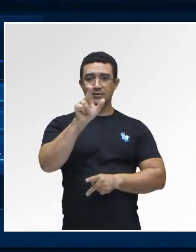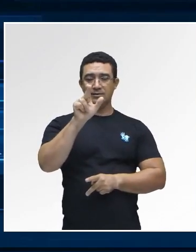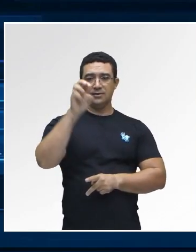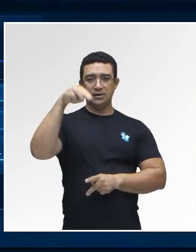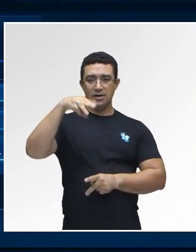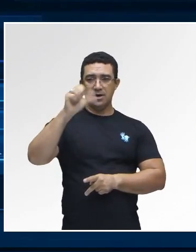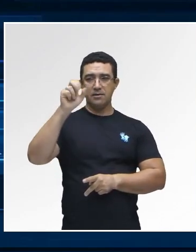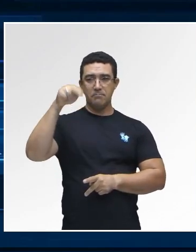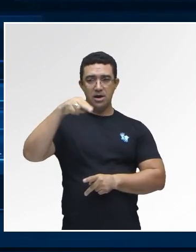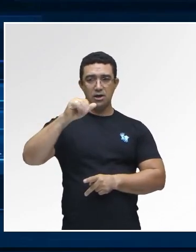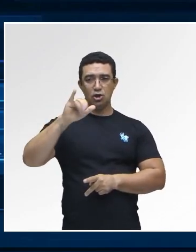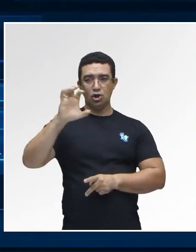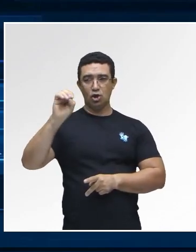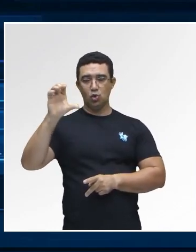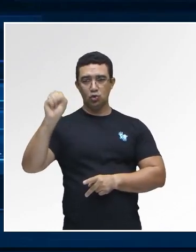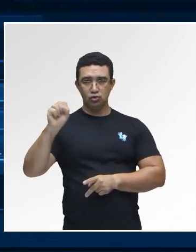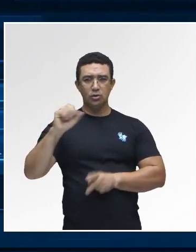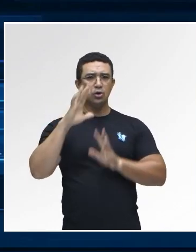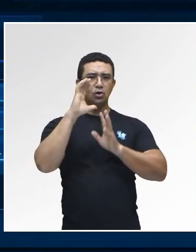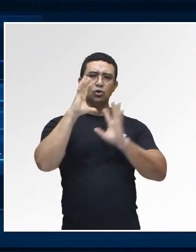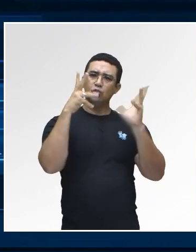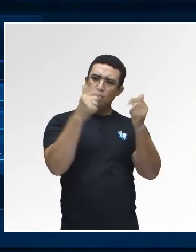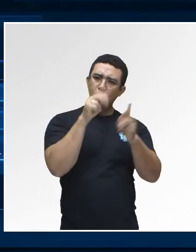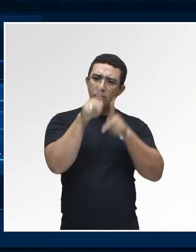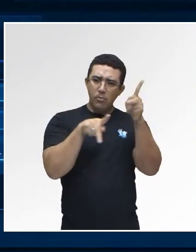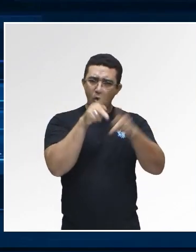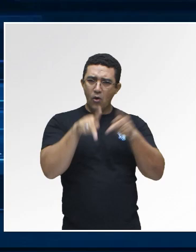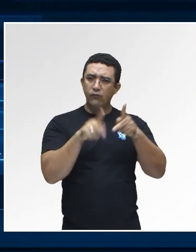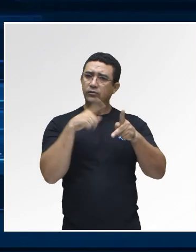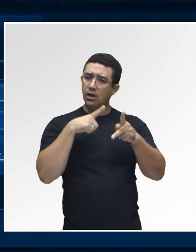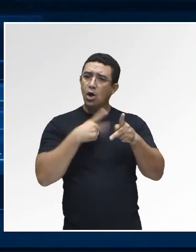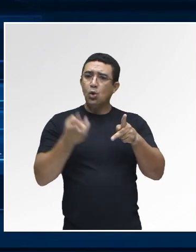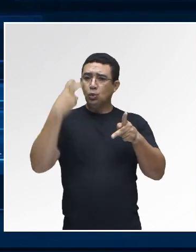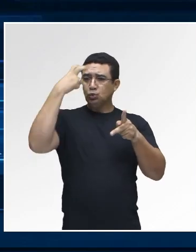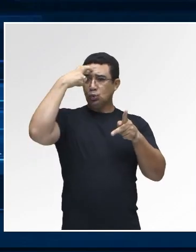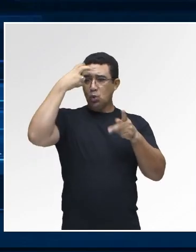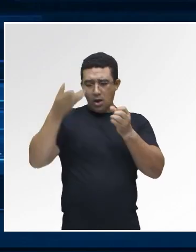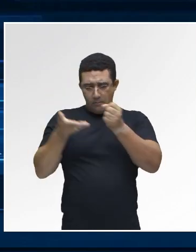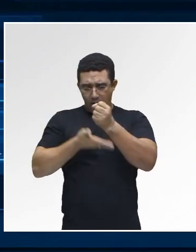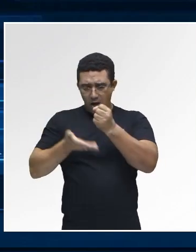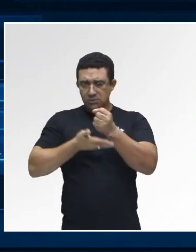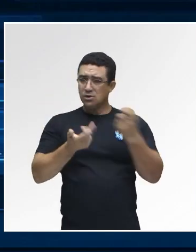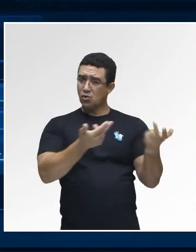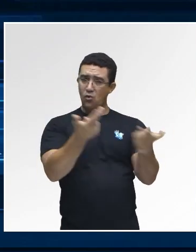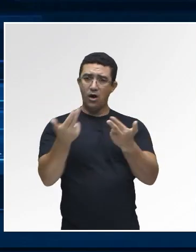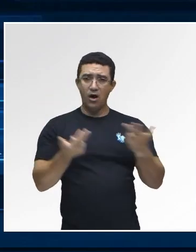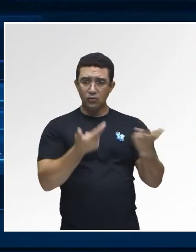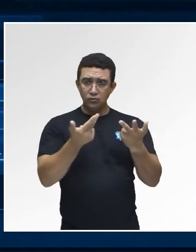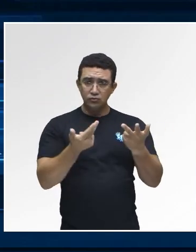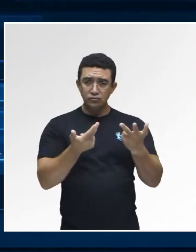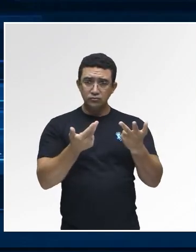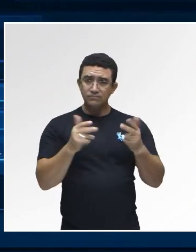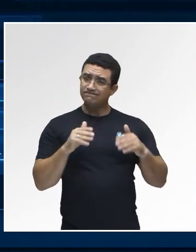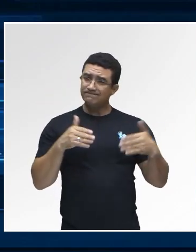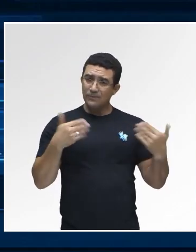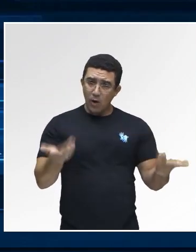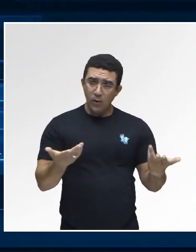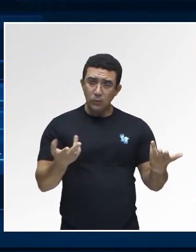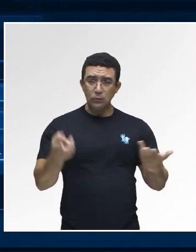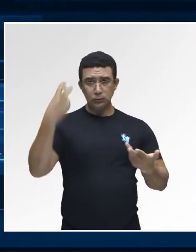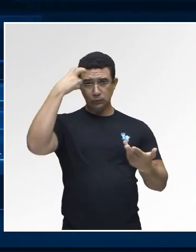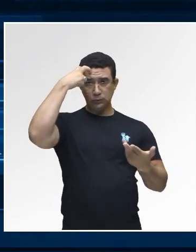tá? Todos esses povos, eles têm como base a mesma cultura. E como era a cultura desses povos? Eles,